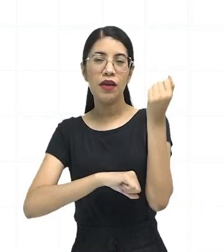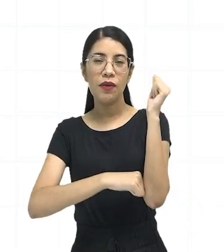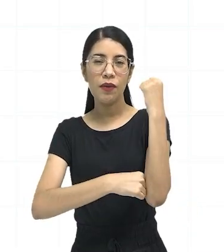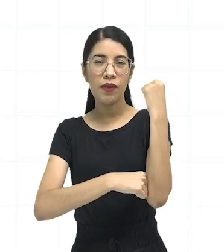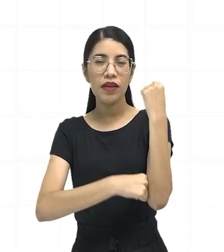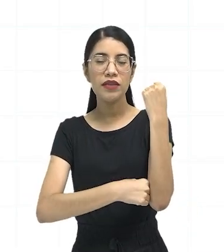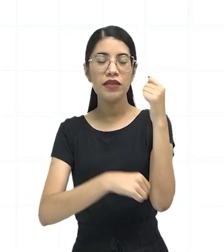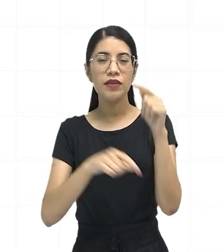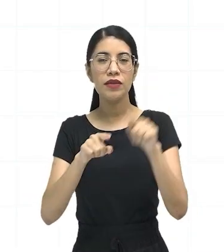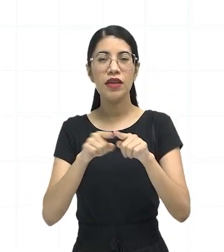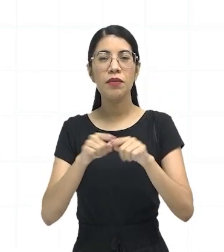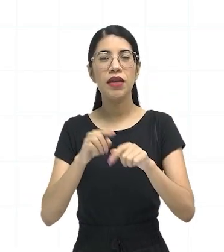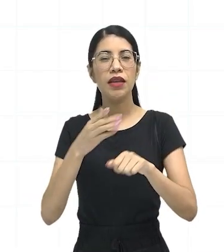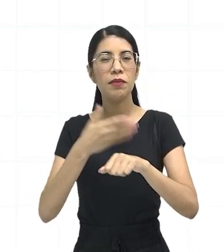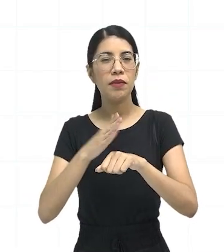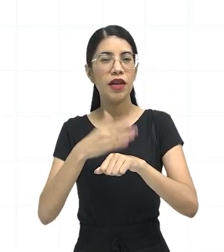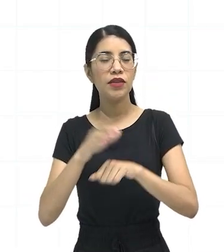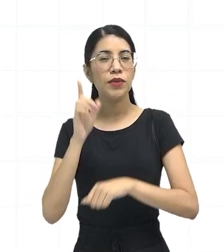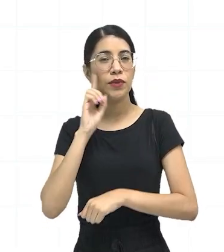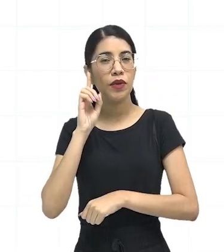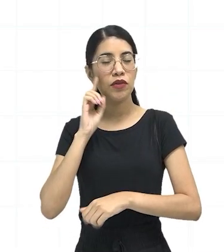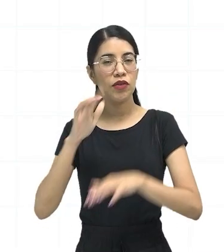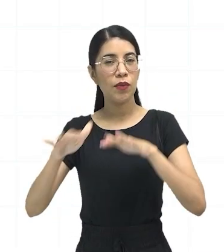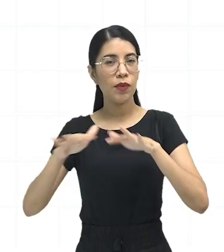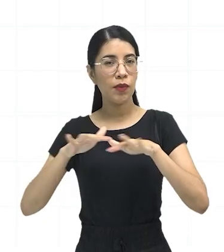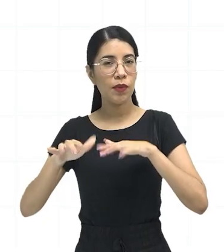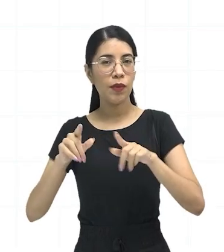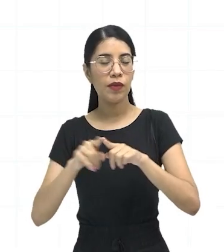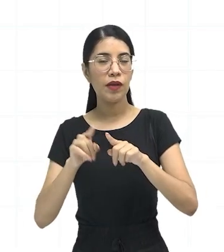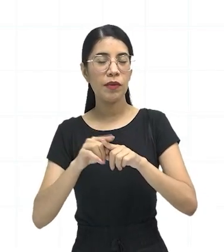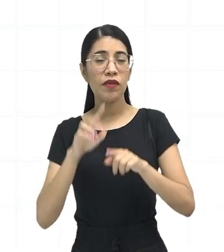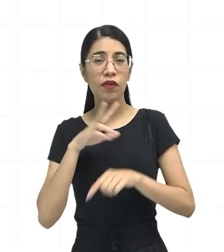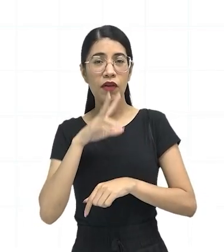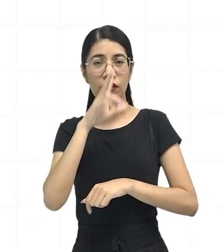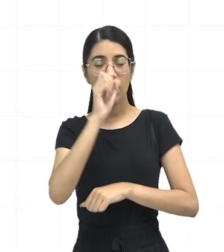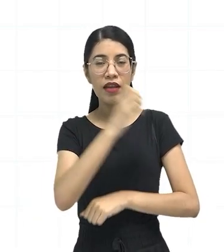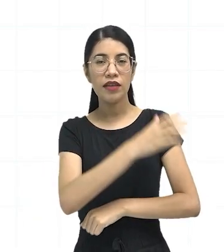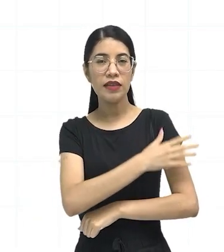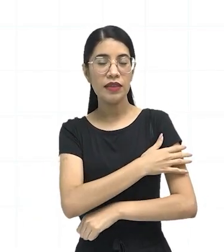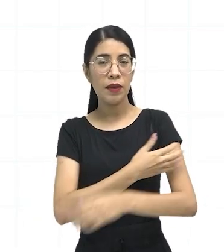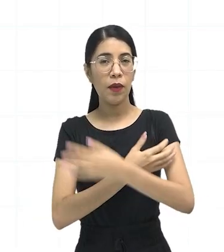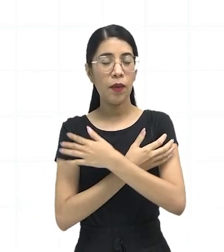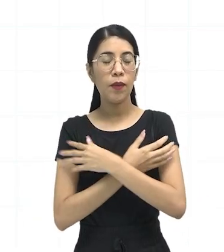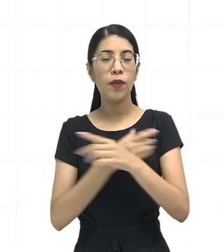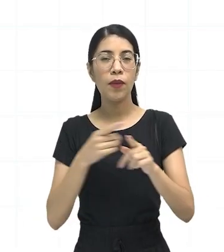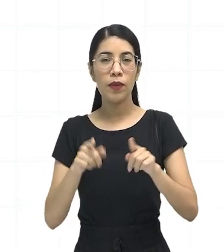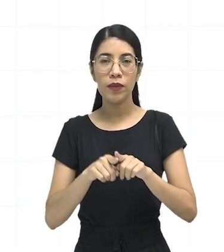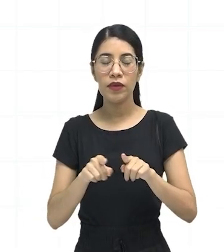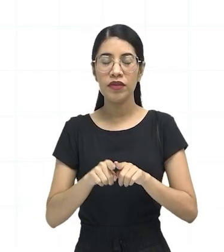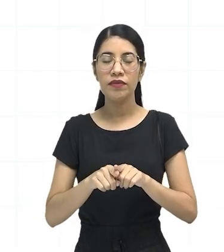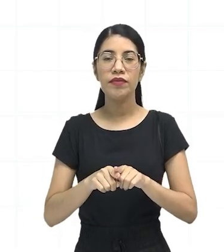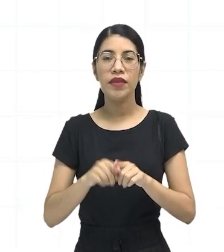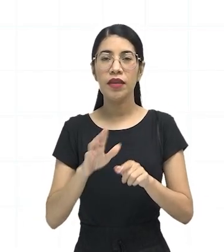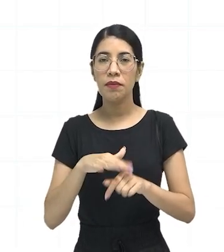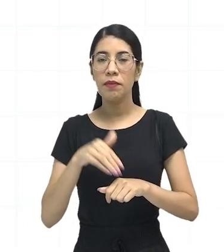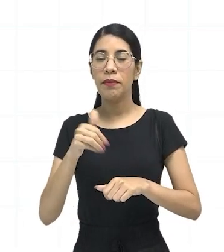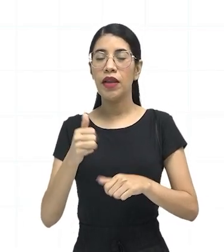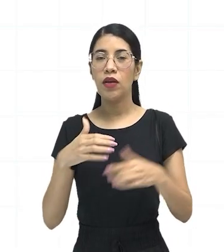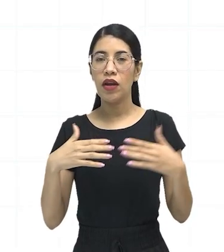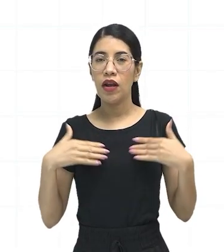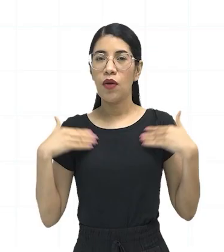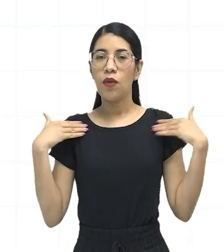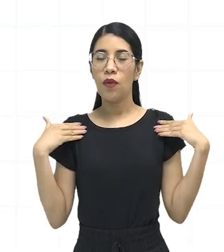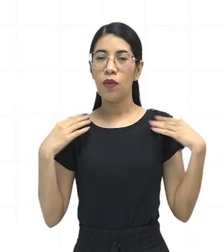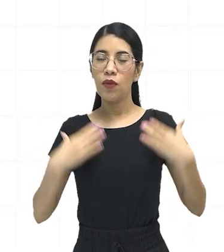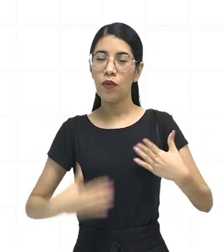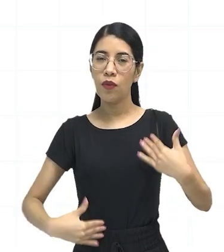dos movimentos diários, fortalecer a musculatura de todo o corpo, melhorar a